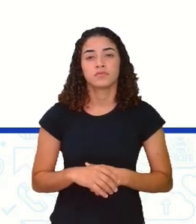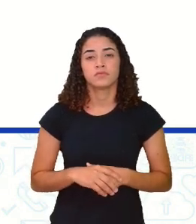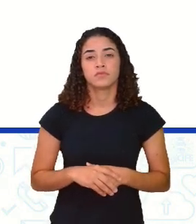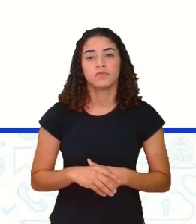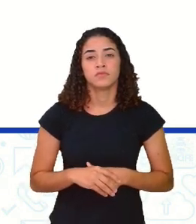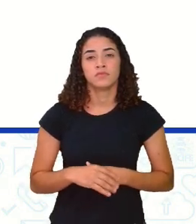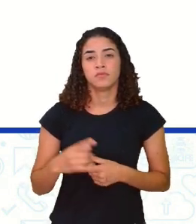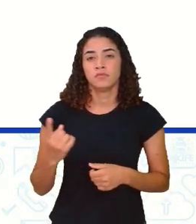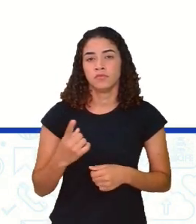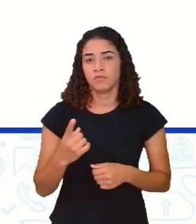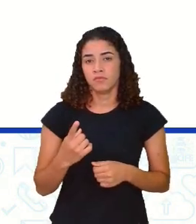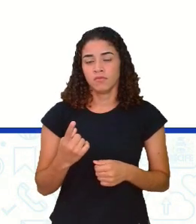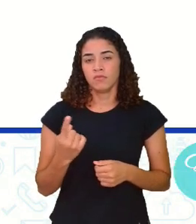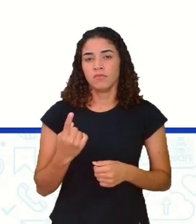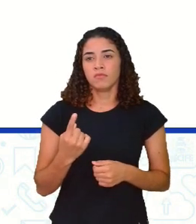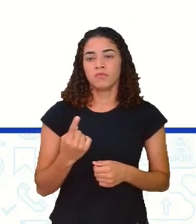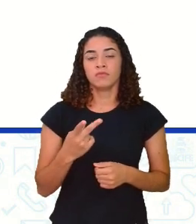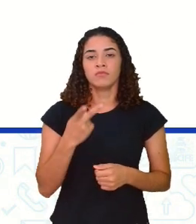Primeiro passo.